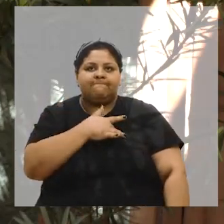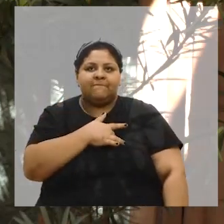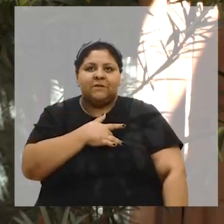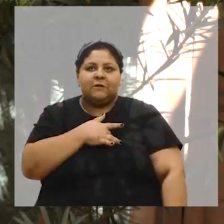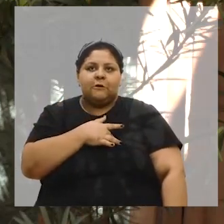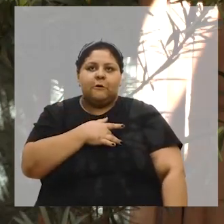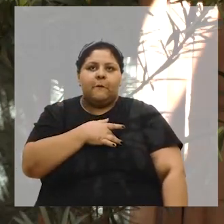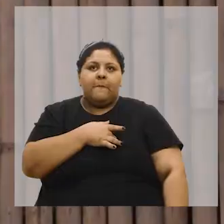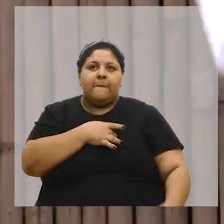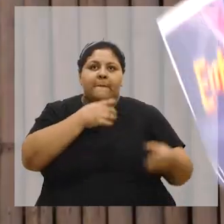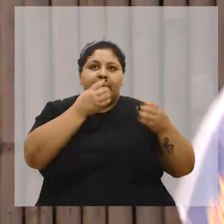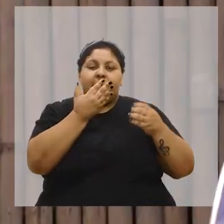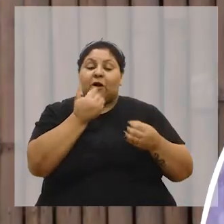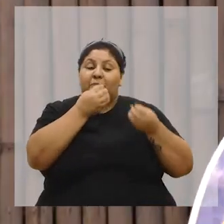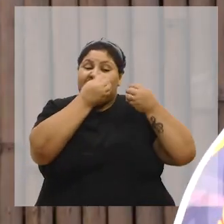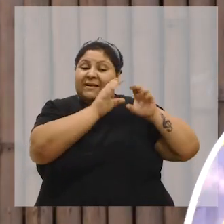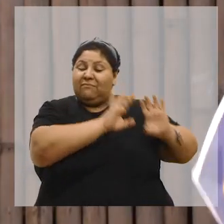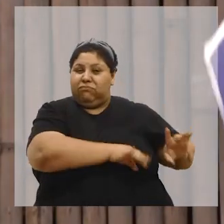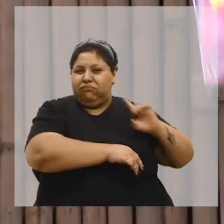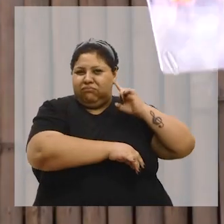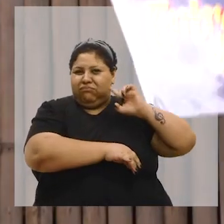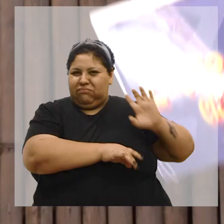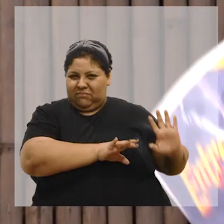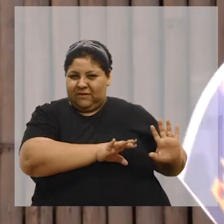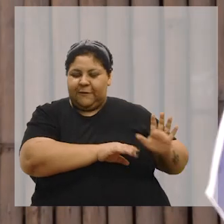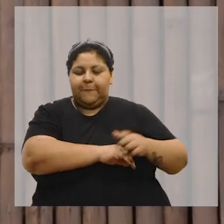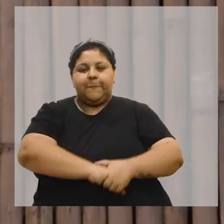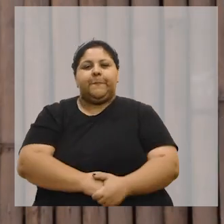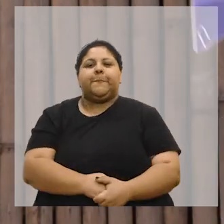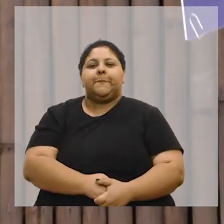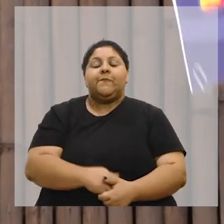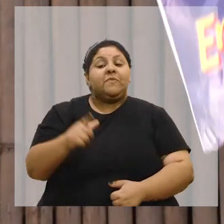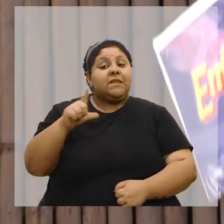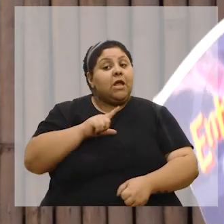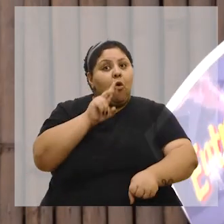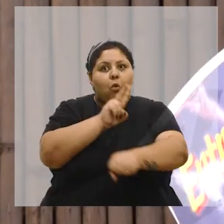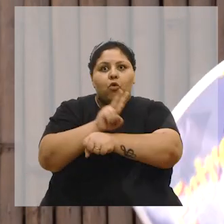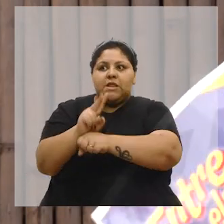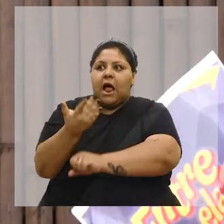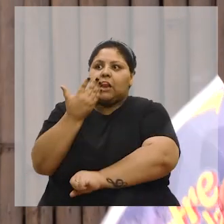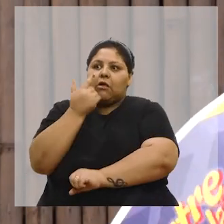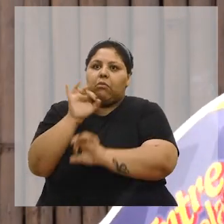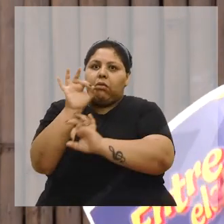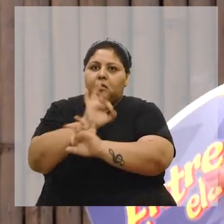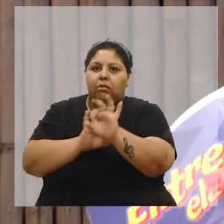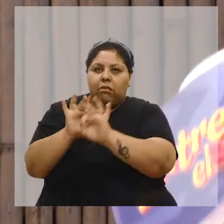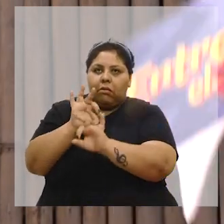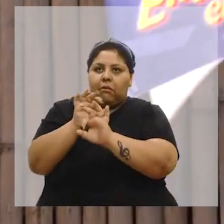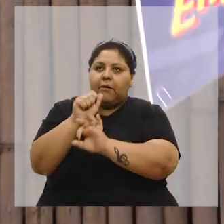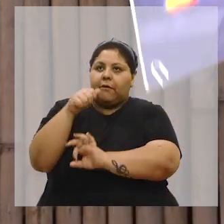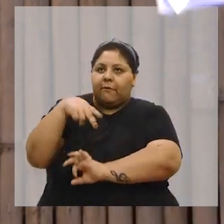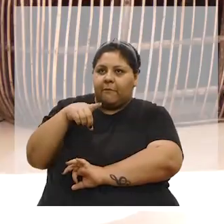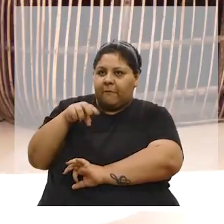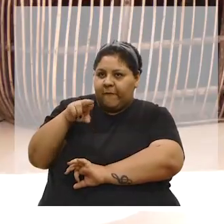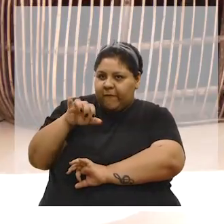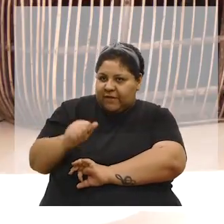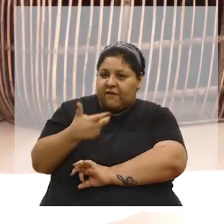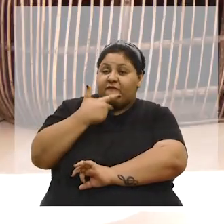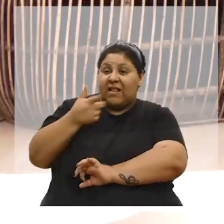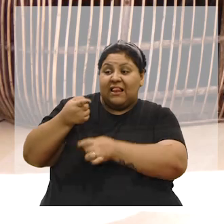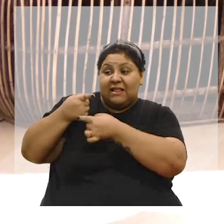haver desperdício. O que tem por trás de um alimento, né? Que às vezes as pessoas veem um alimento pronto e não sabem que tem todo esse cuidado, essa preparação. André, já que a gente está falando